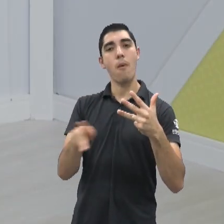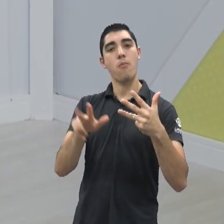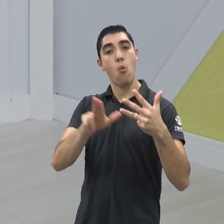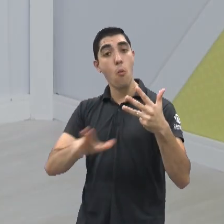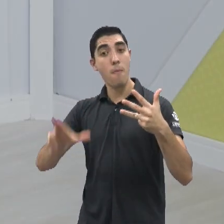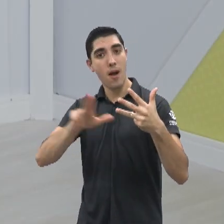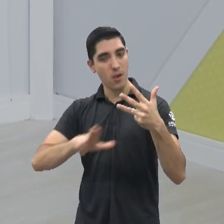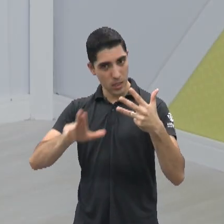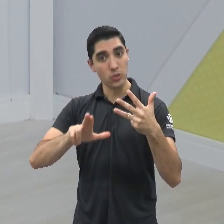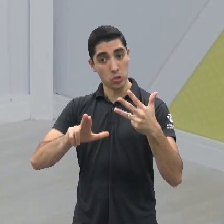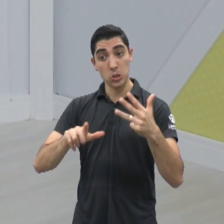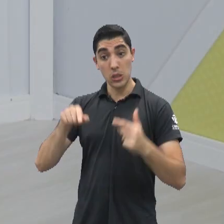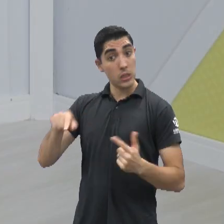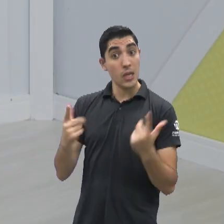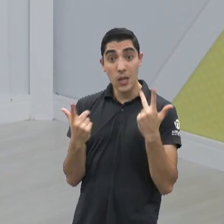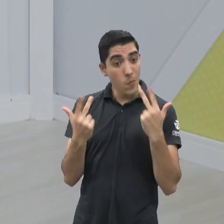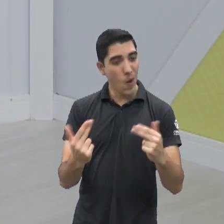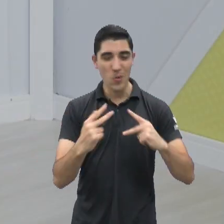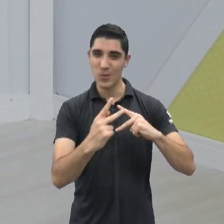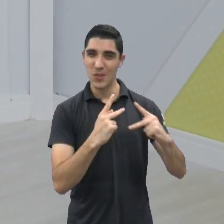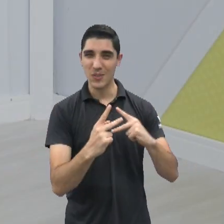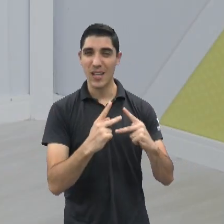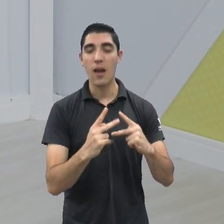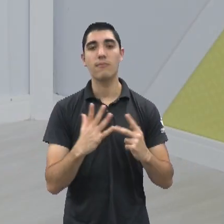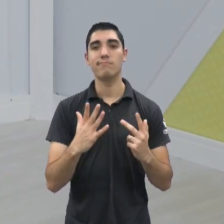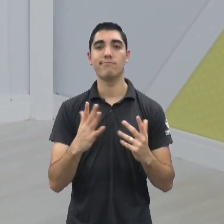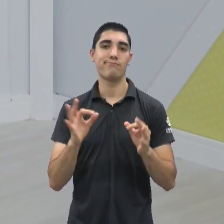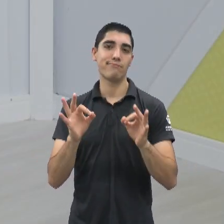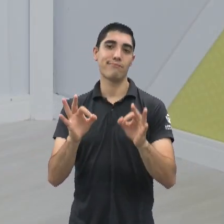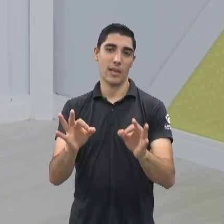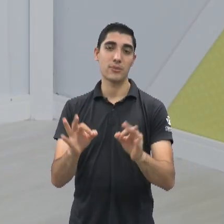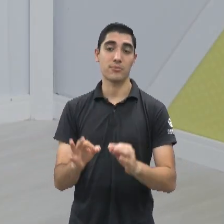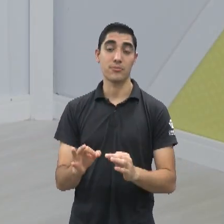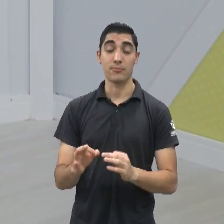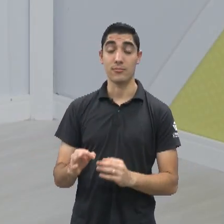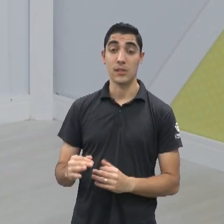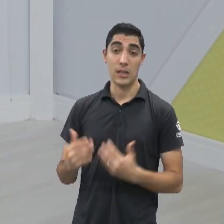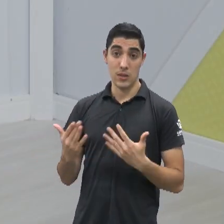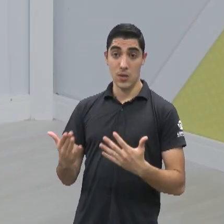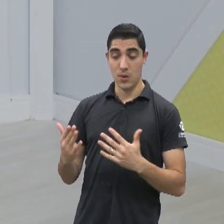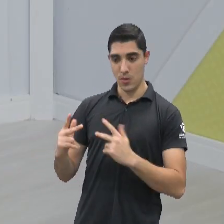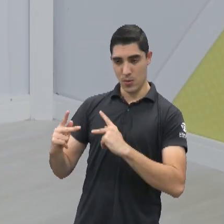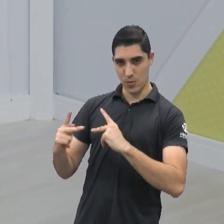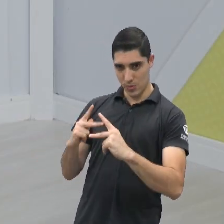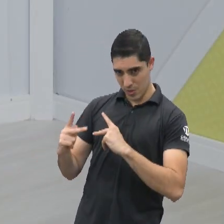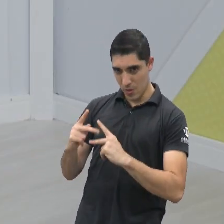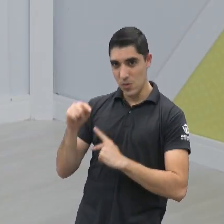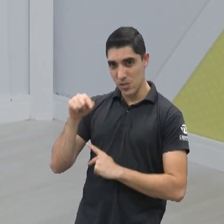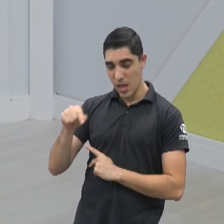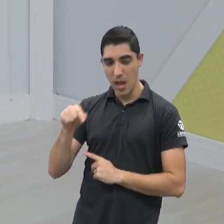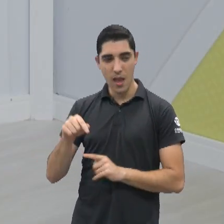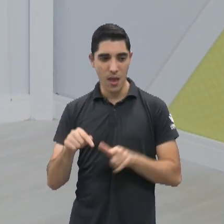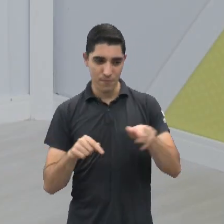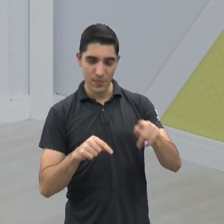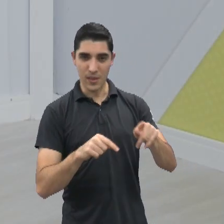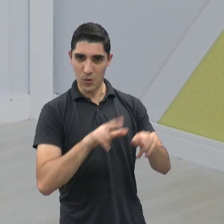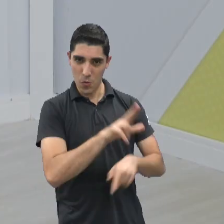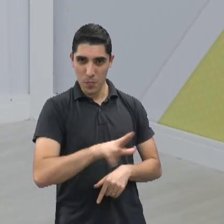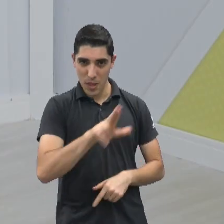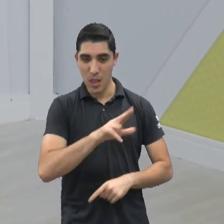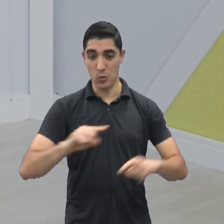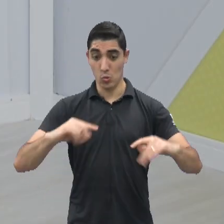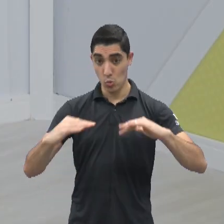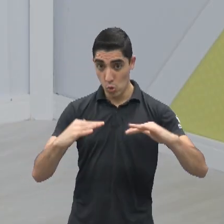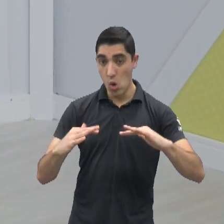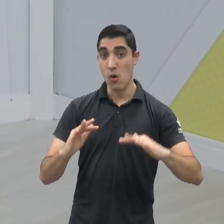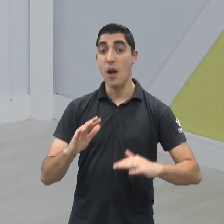que os joseenses na competição, até esse jogo. Porque o Marvin Pinho vai contar um pouco da história dessa partida, tudo